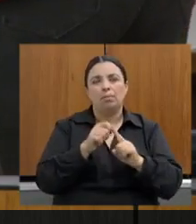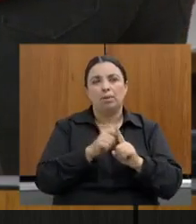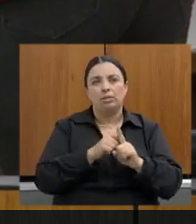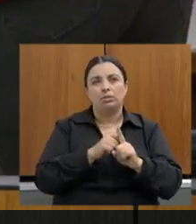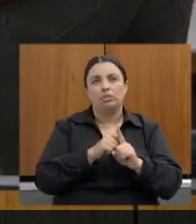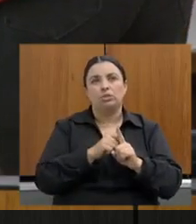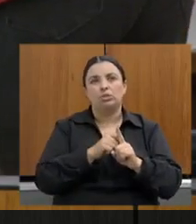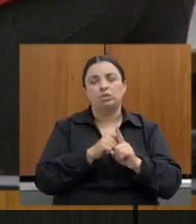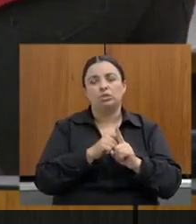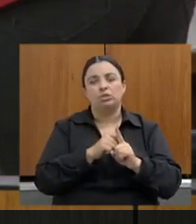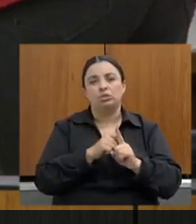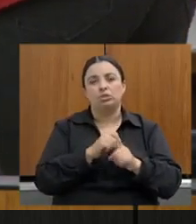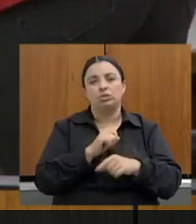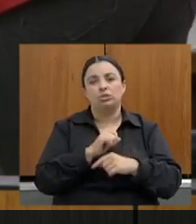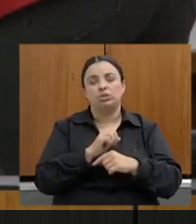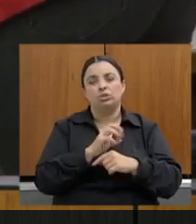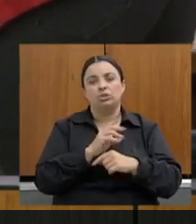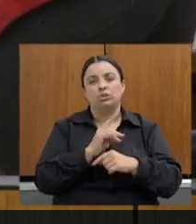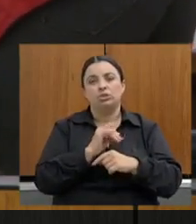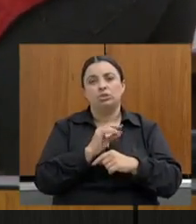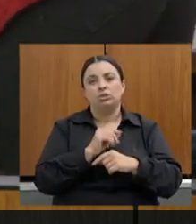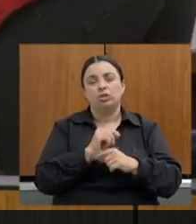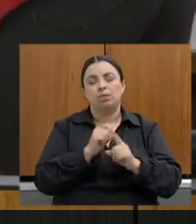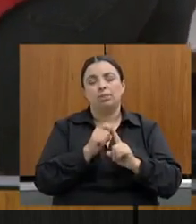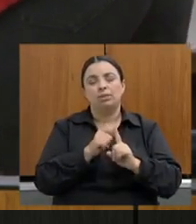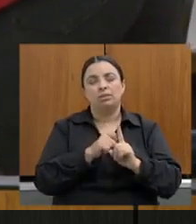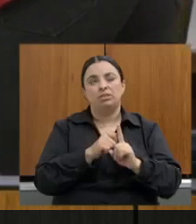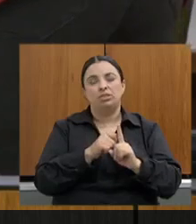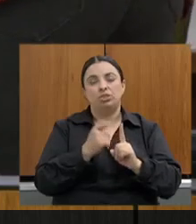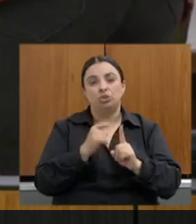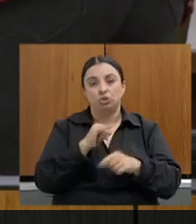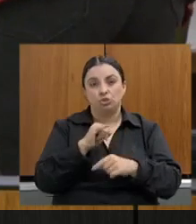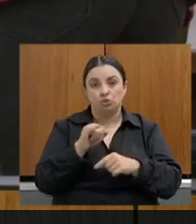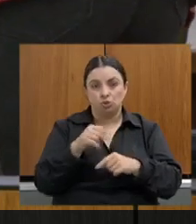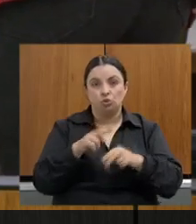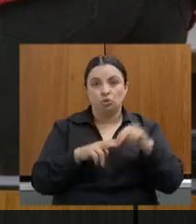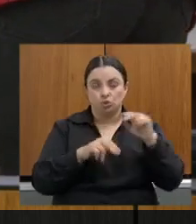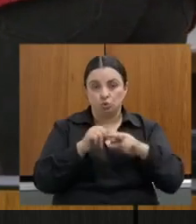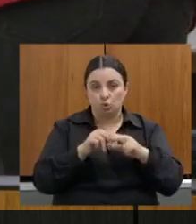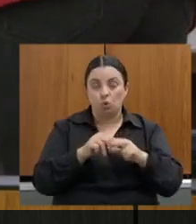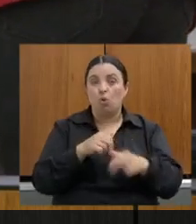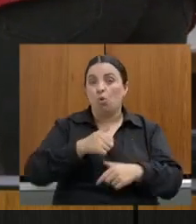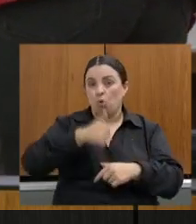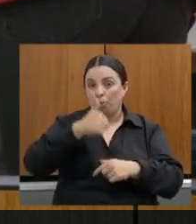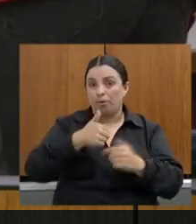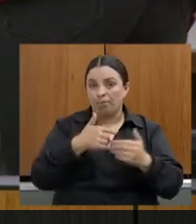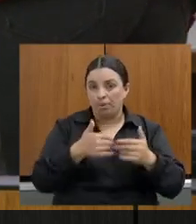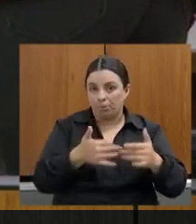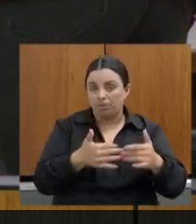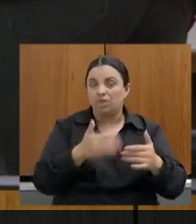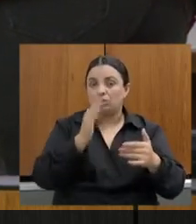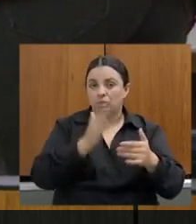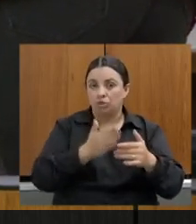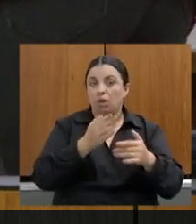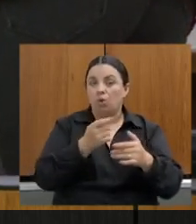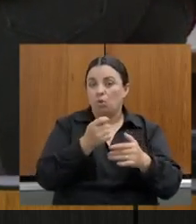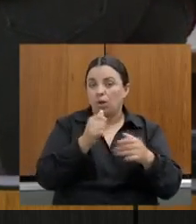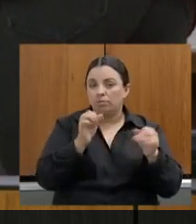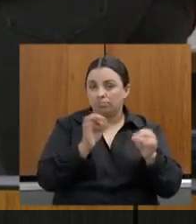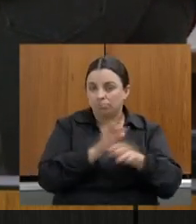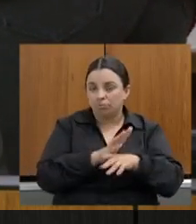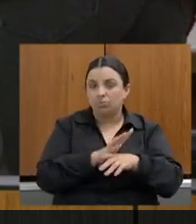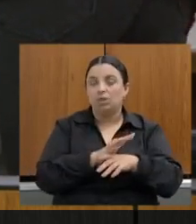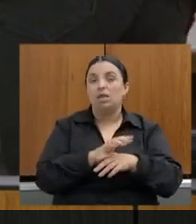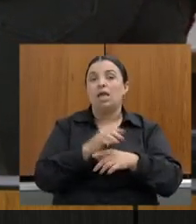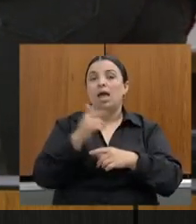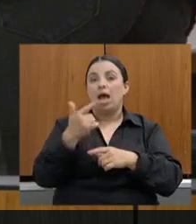de o mês aí de junho de 2022 e outro relativo